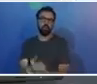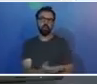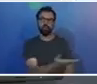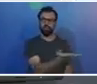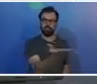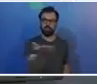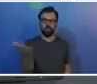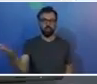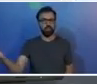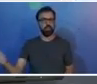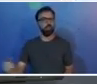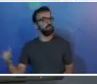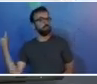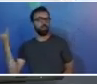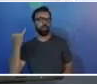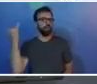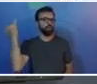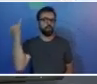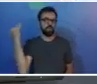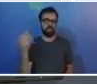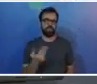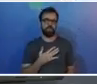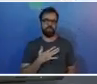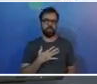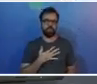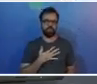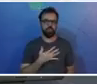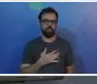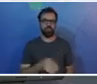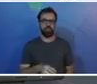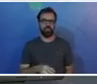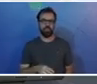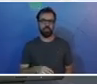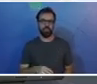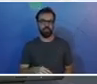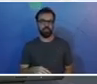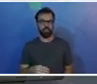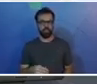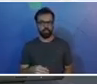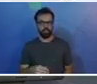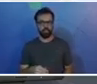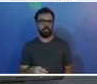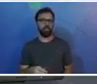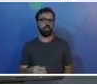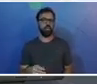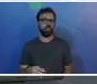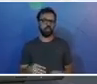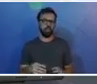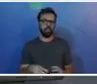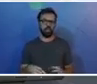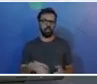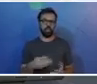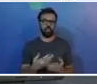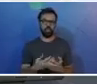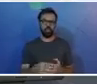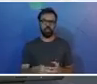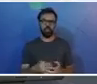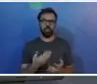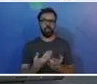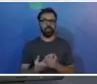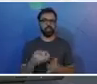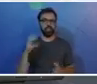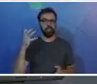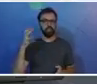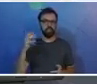responsáveis foi fundamental para nós. Como eu já disse na aula de ciência, nós, os professores